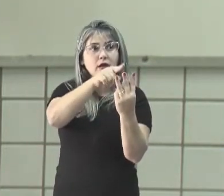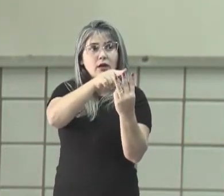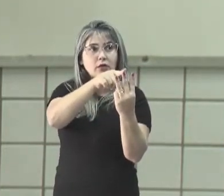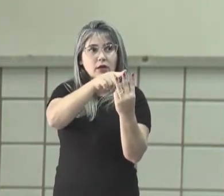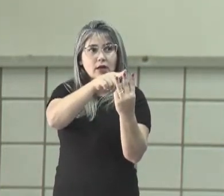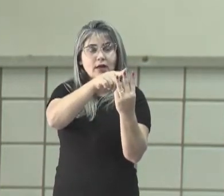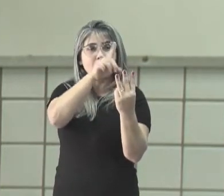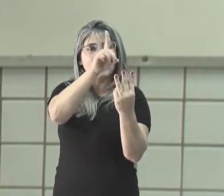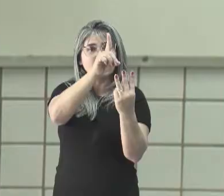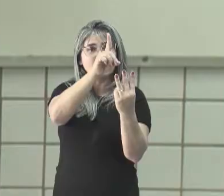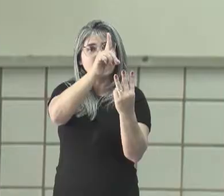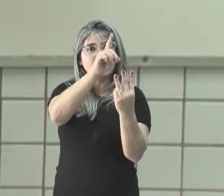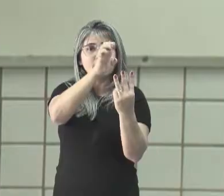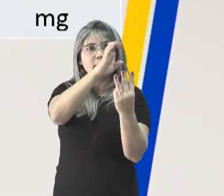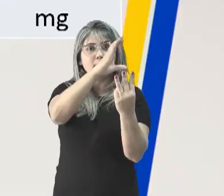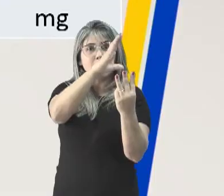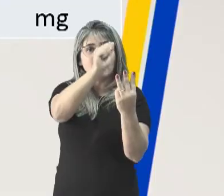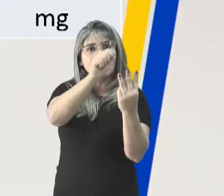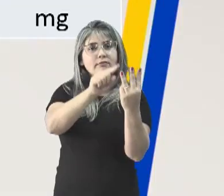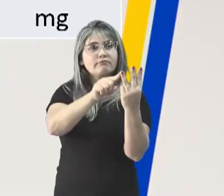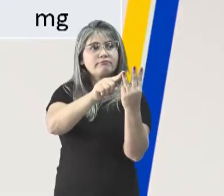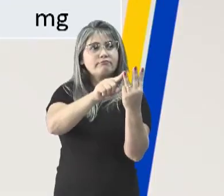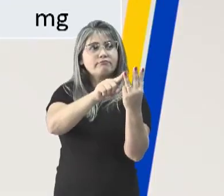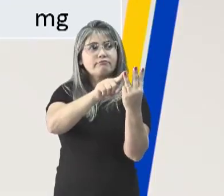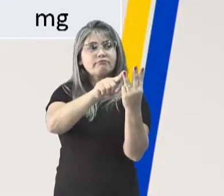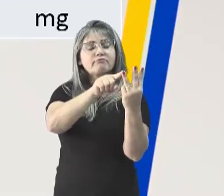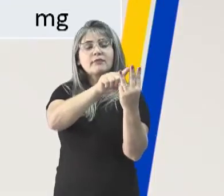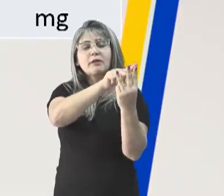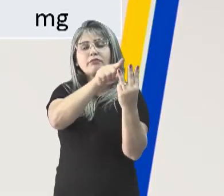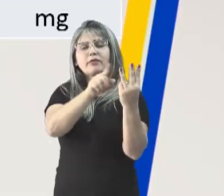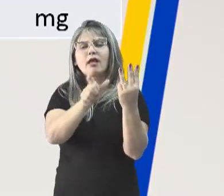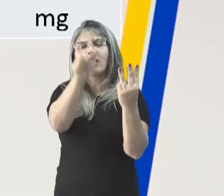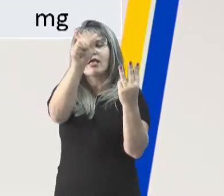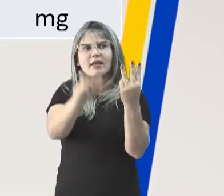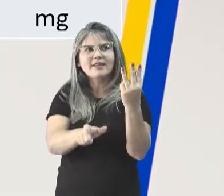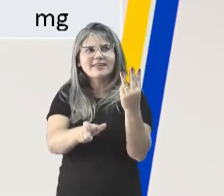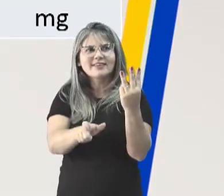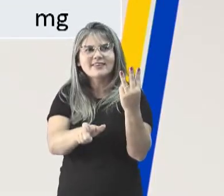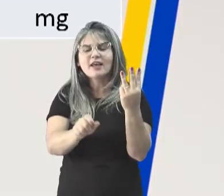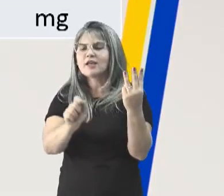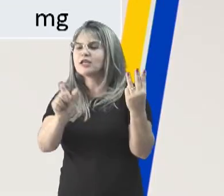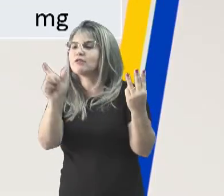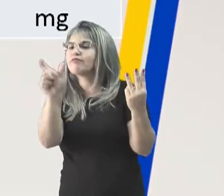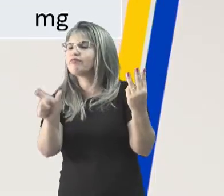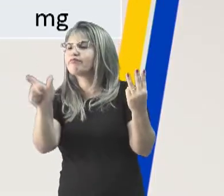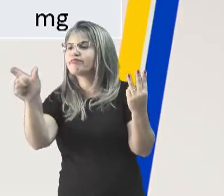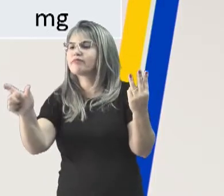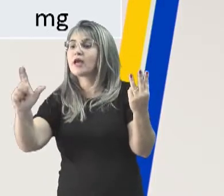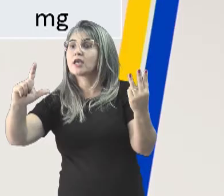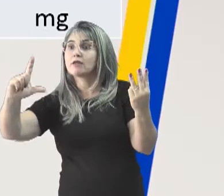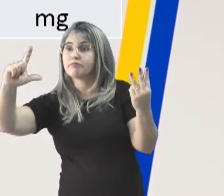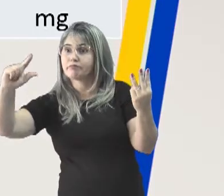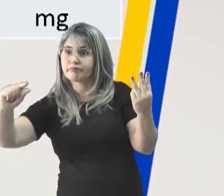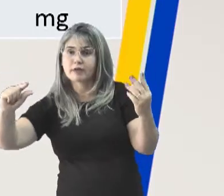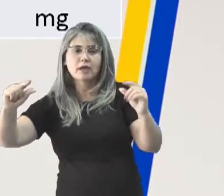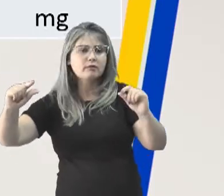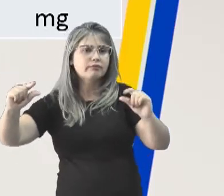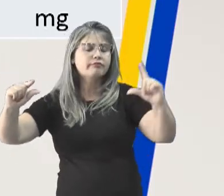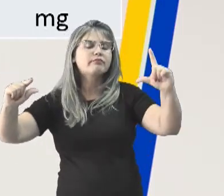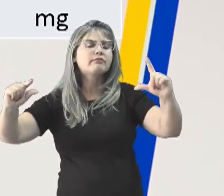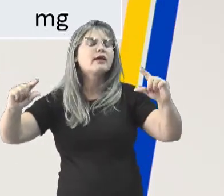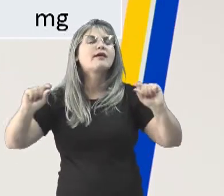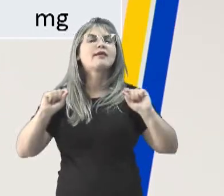mili. E aí você vai observar, ó, que o quilo é representado pela letra K, O hecto é representado pela letra